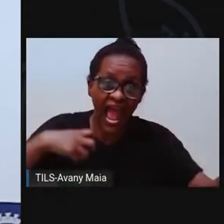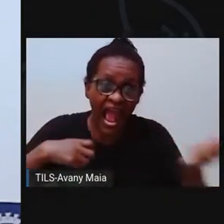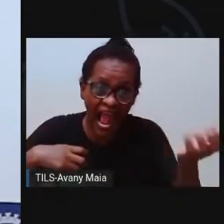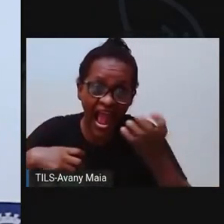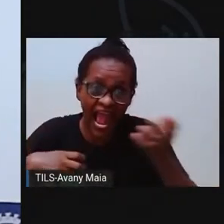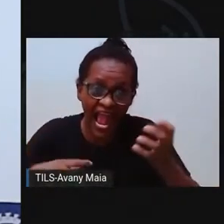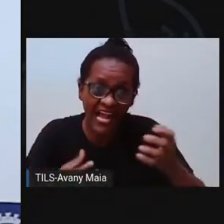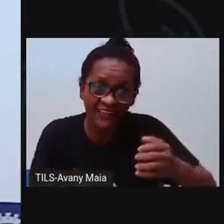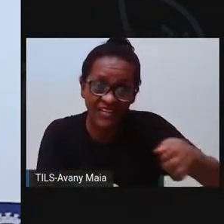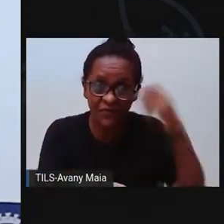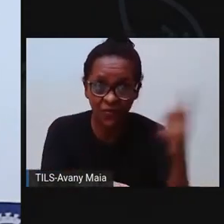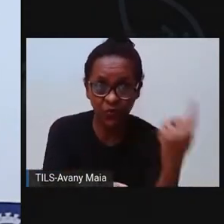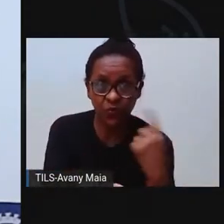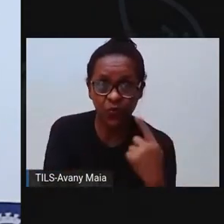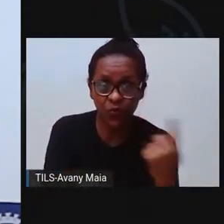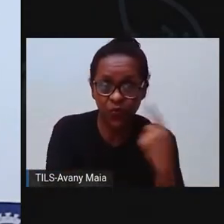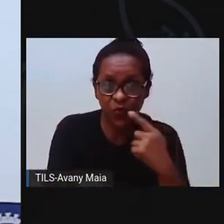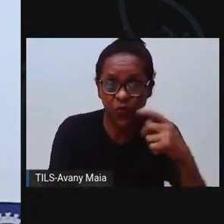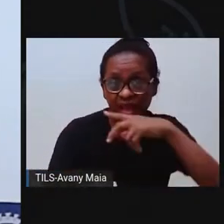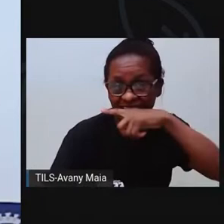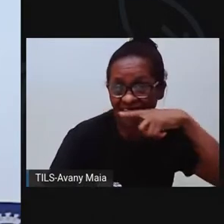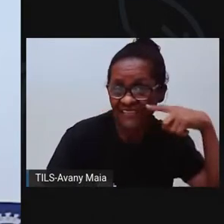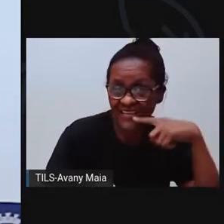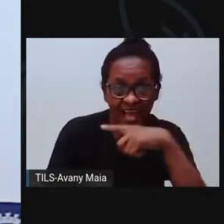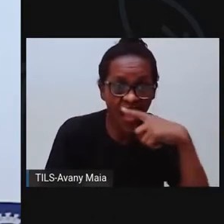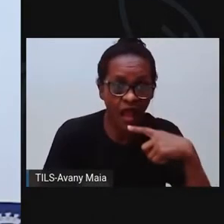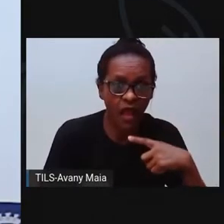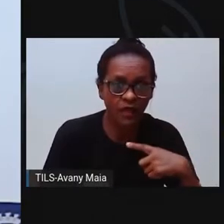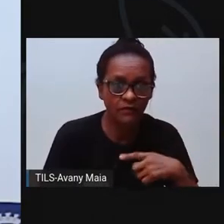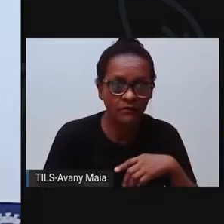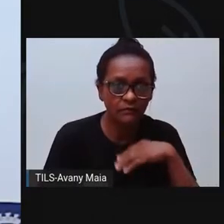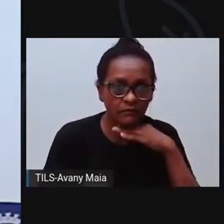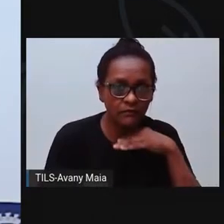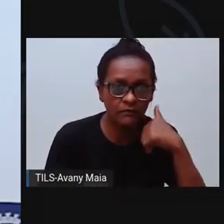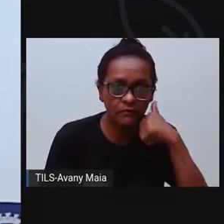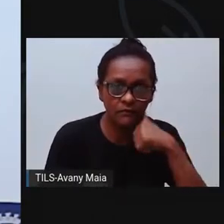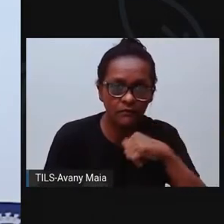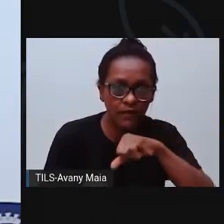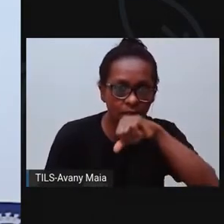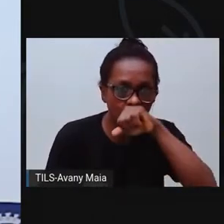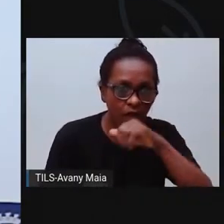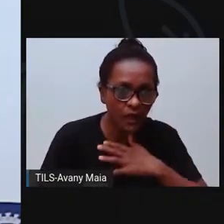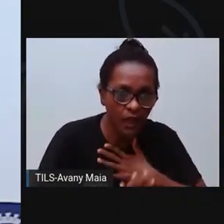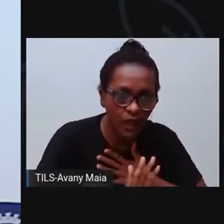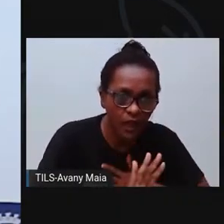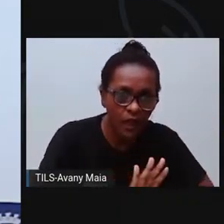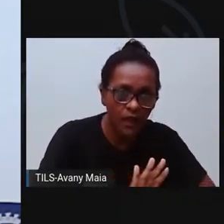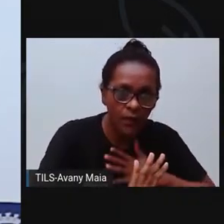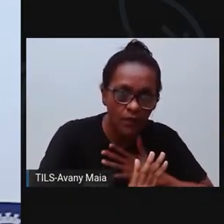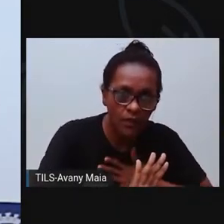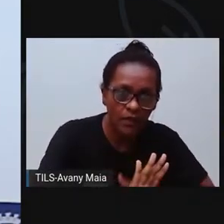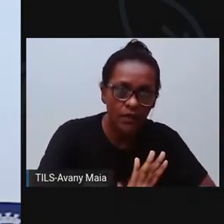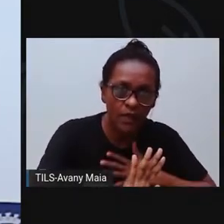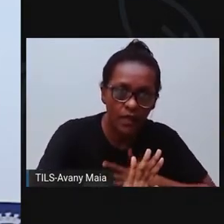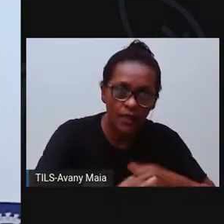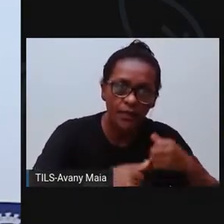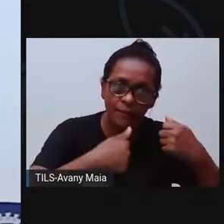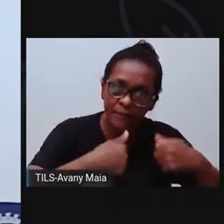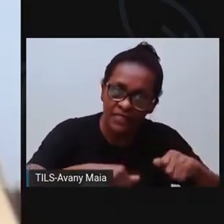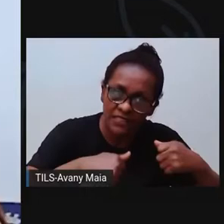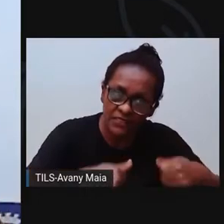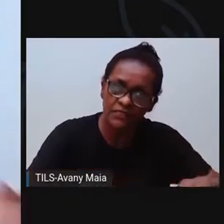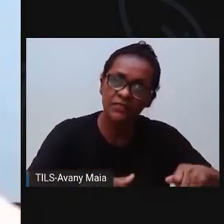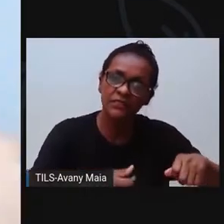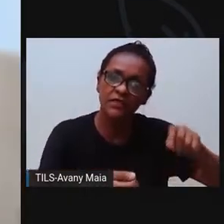quero vitamina de cenoura! Calma, Coelhinho, ainda preciso